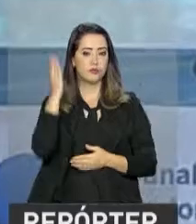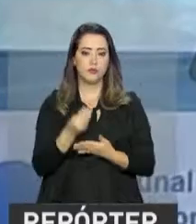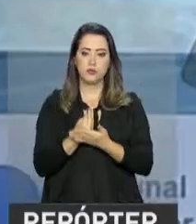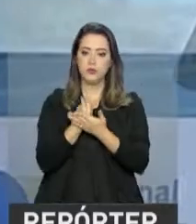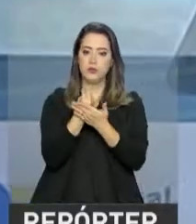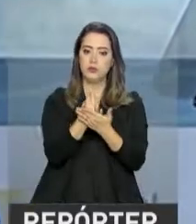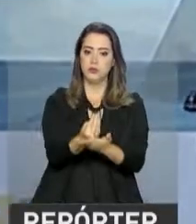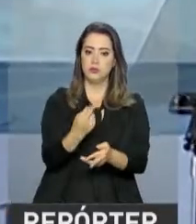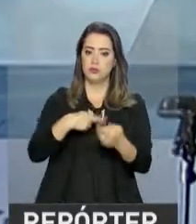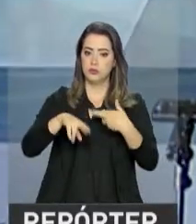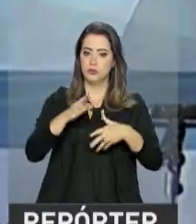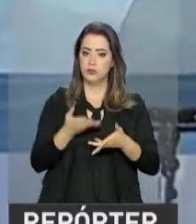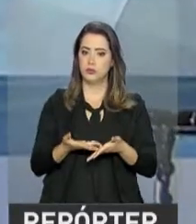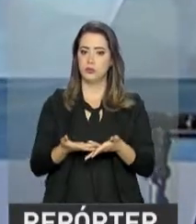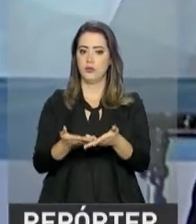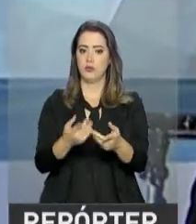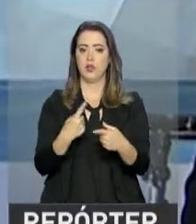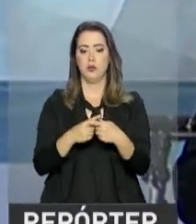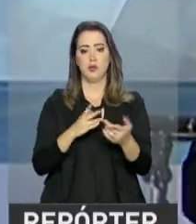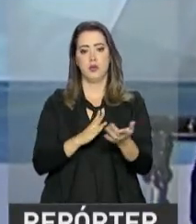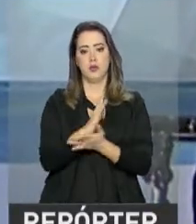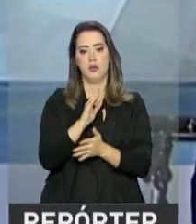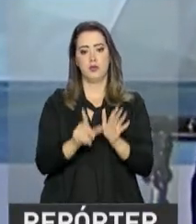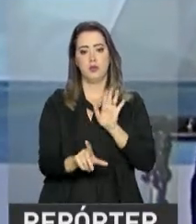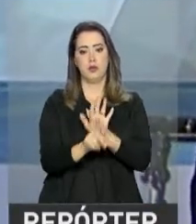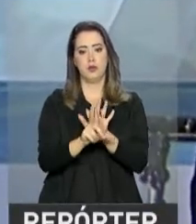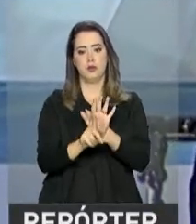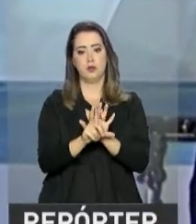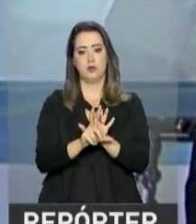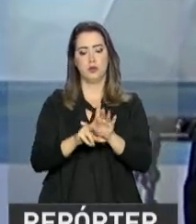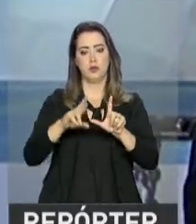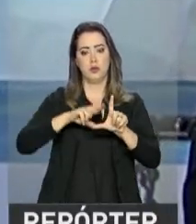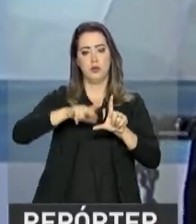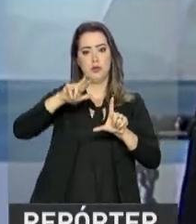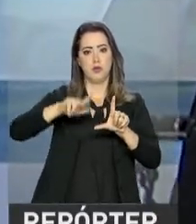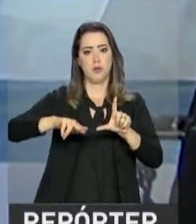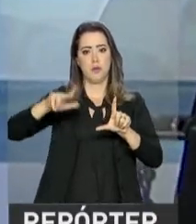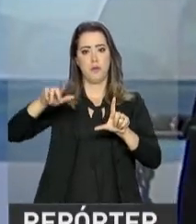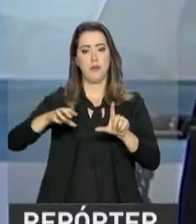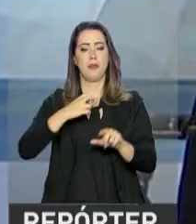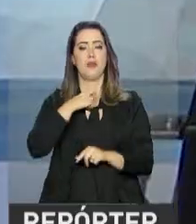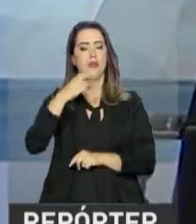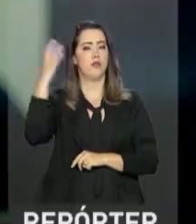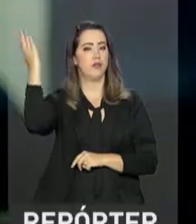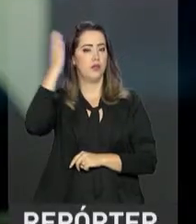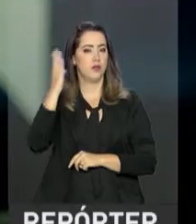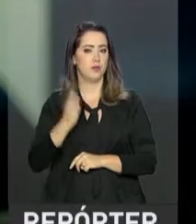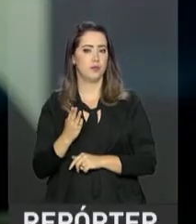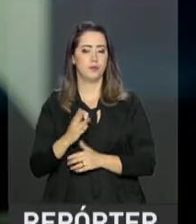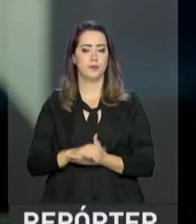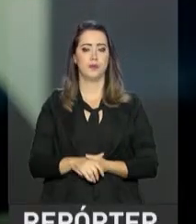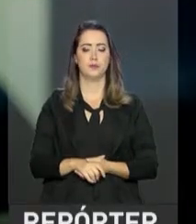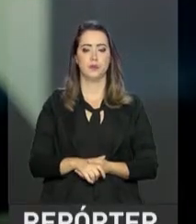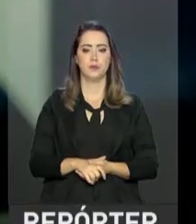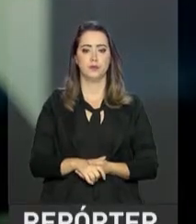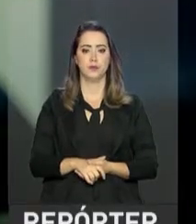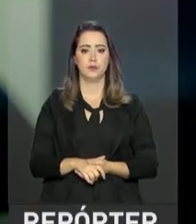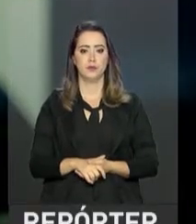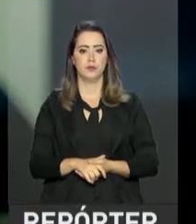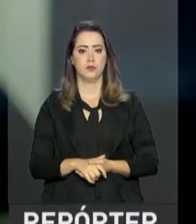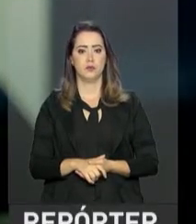prêmio Abratel, por ter sancionado a lei que flexibiliza o programa A Voz do Brasil. Michel Temer afirmou que